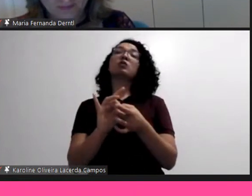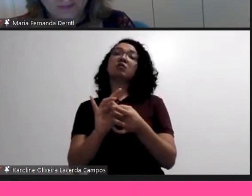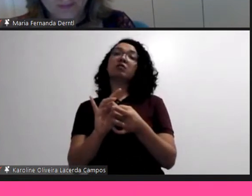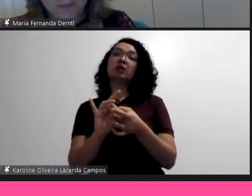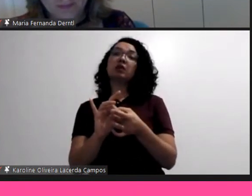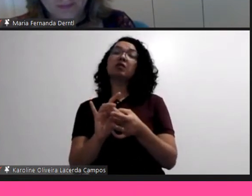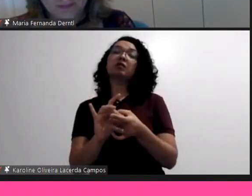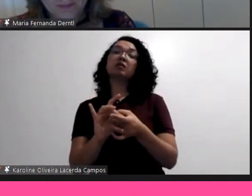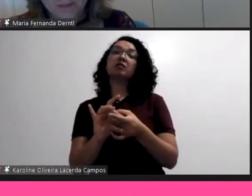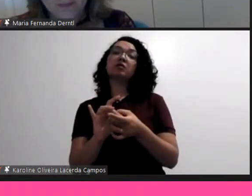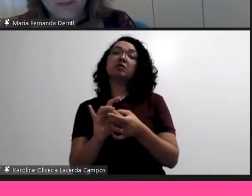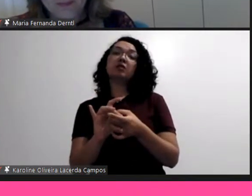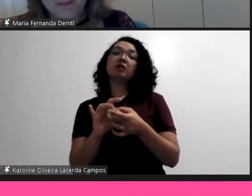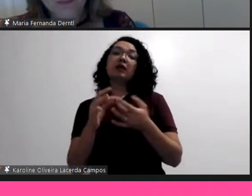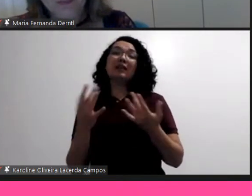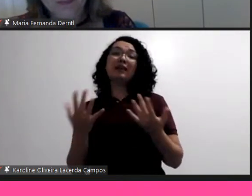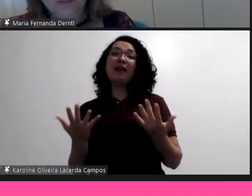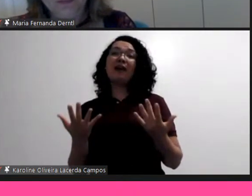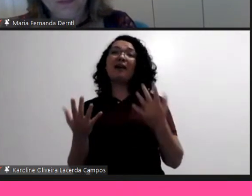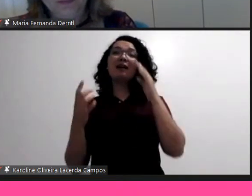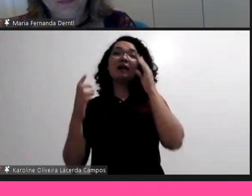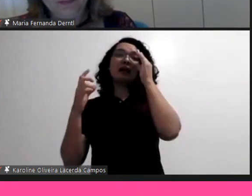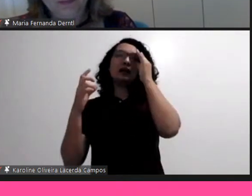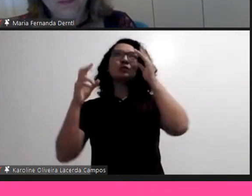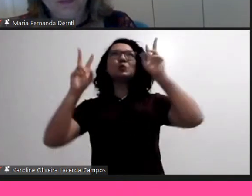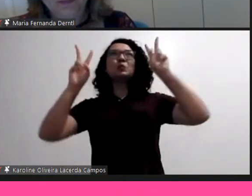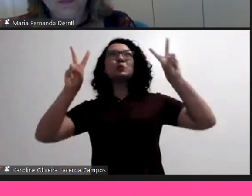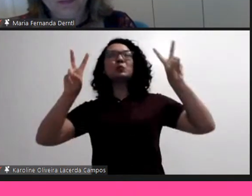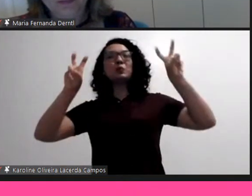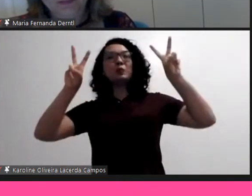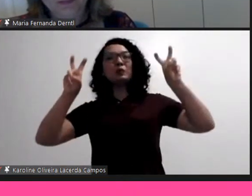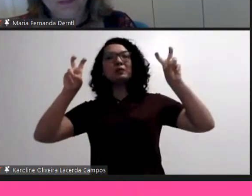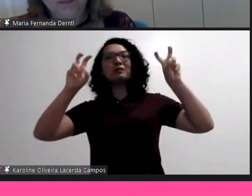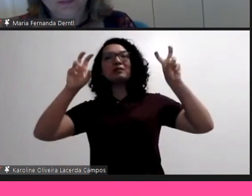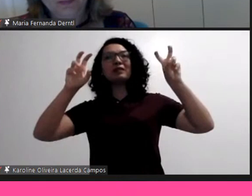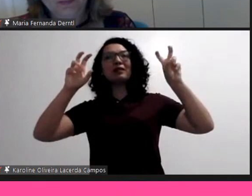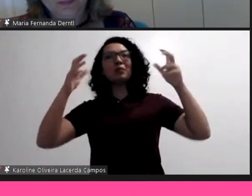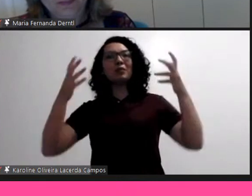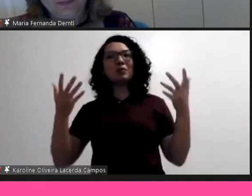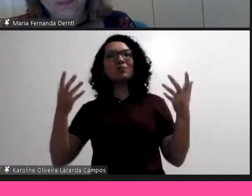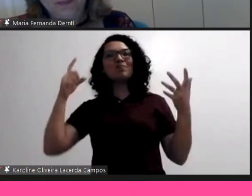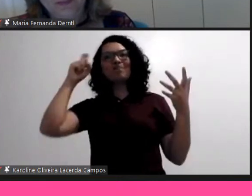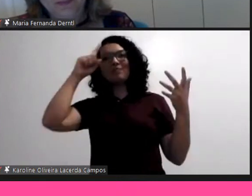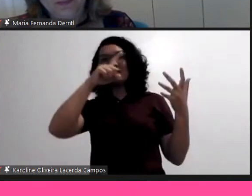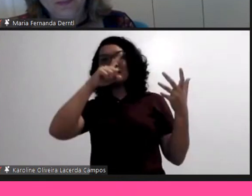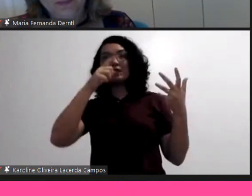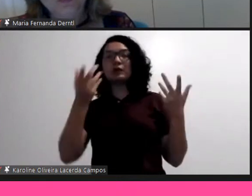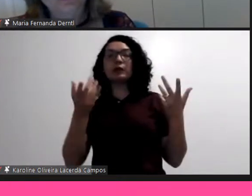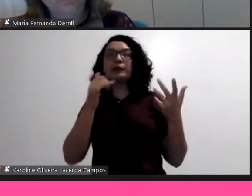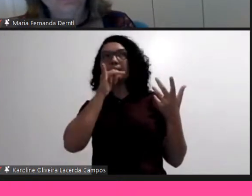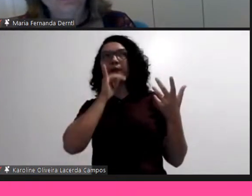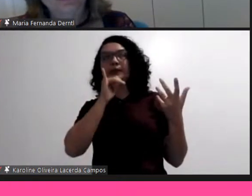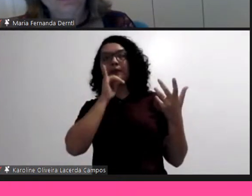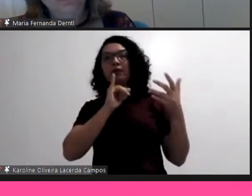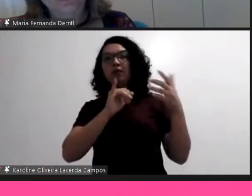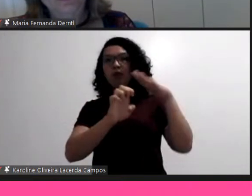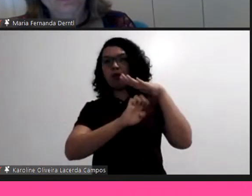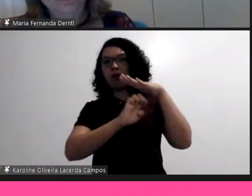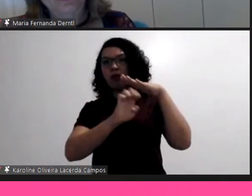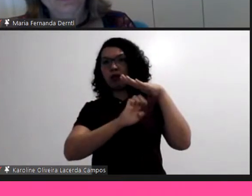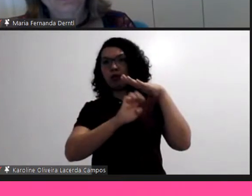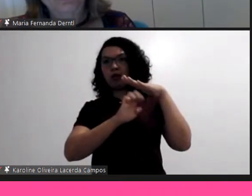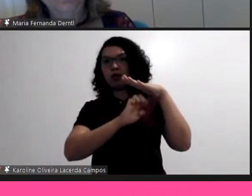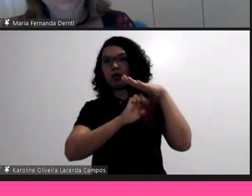muito abstrata, né? Empreendedores, financistas, grupos de interesse,